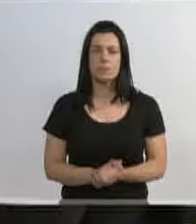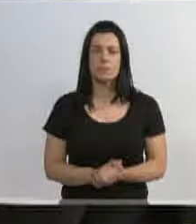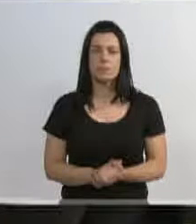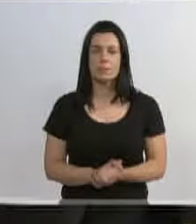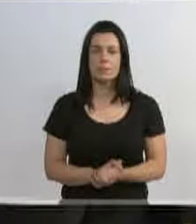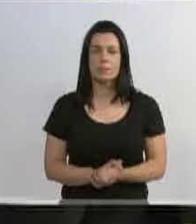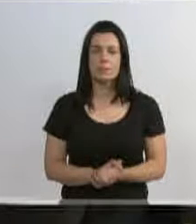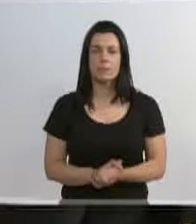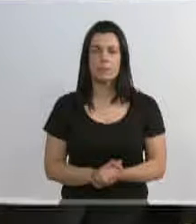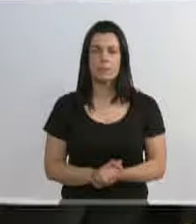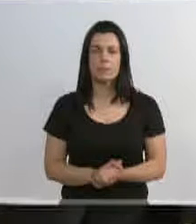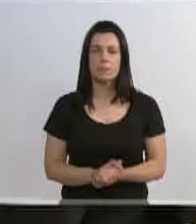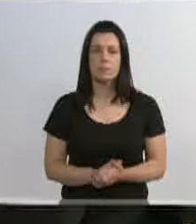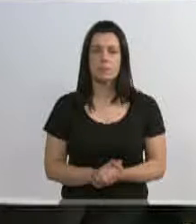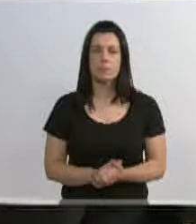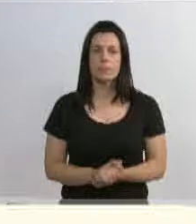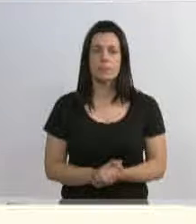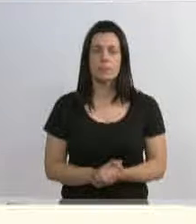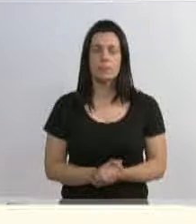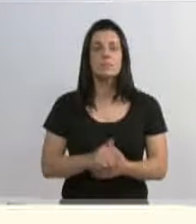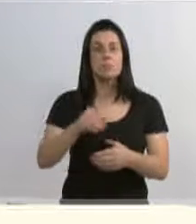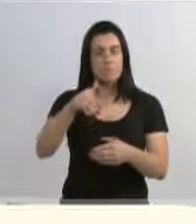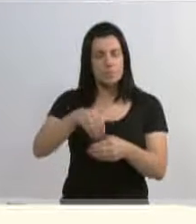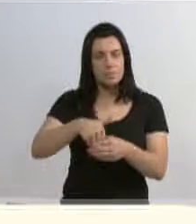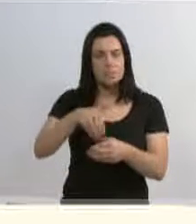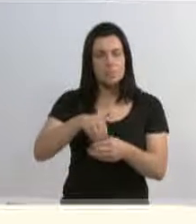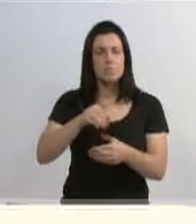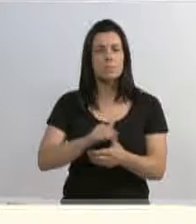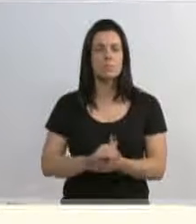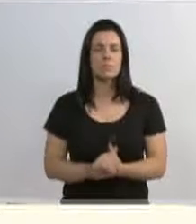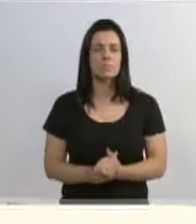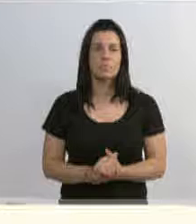O Adriano? Em votação, senhores.